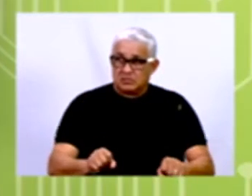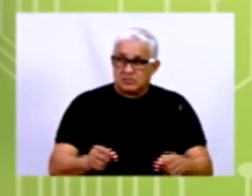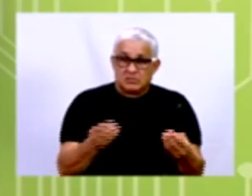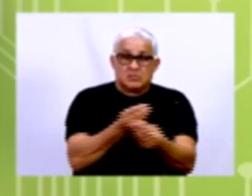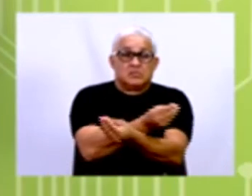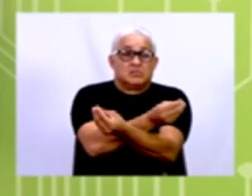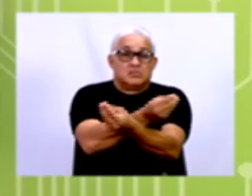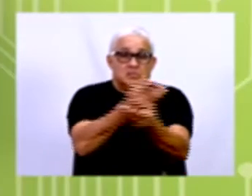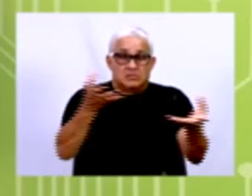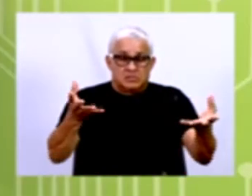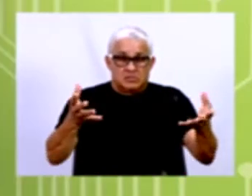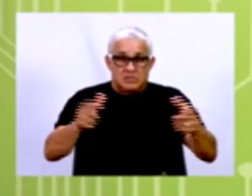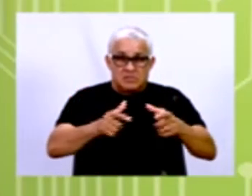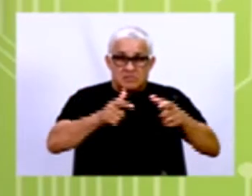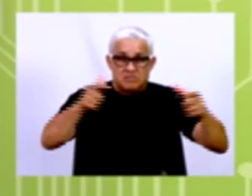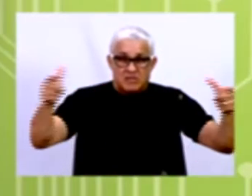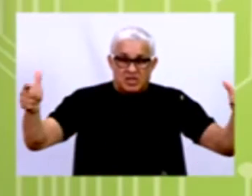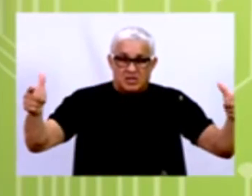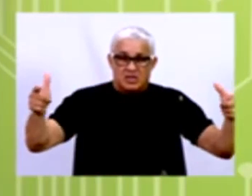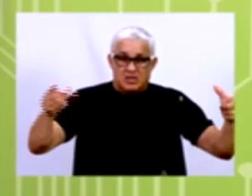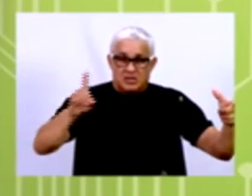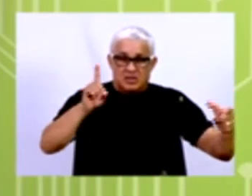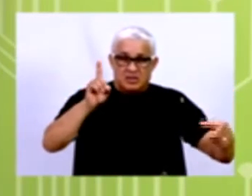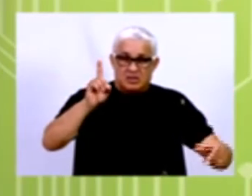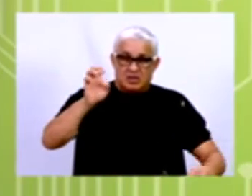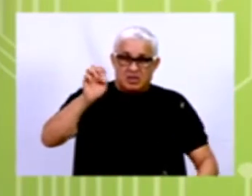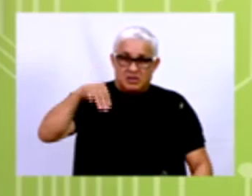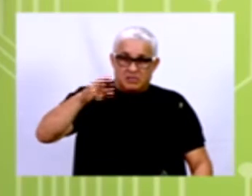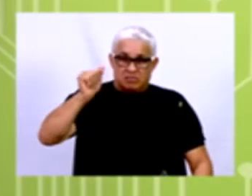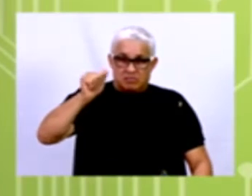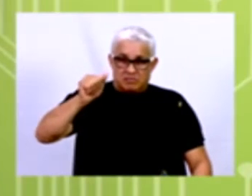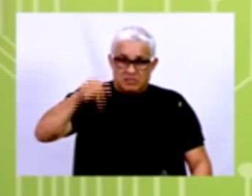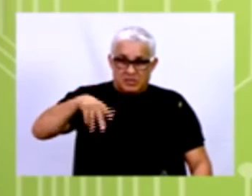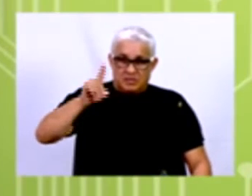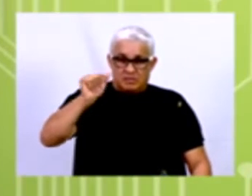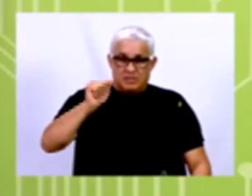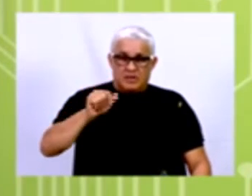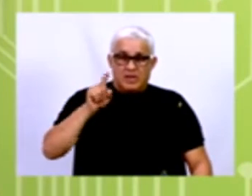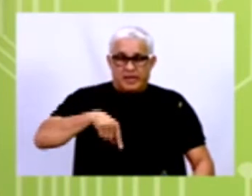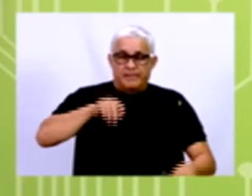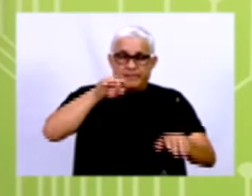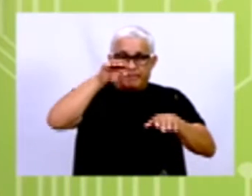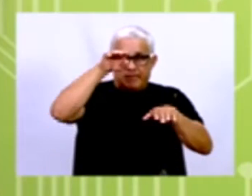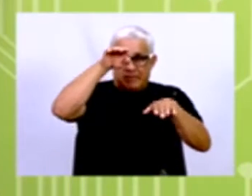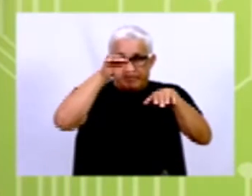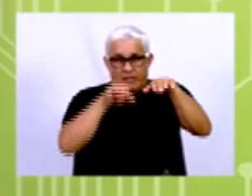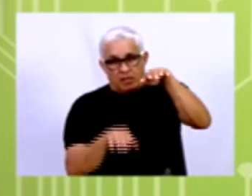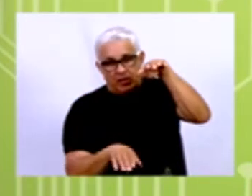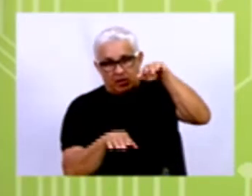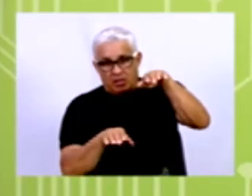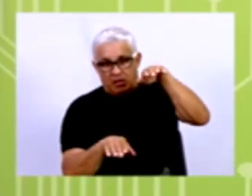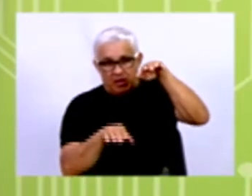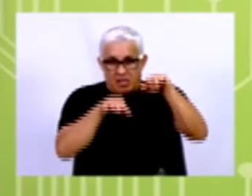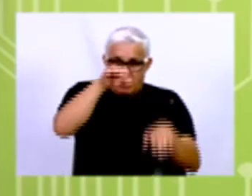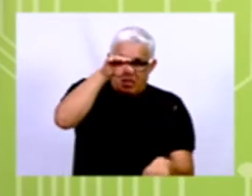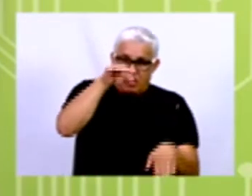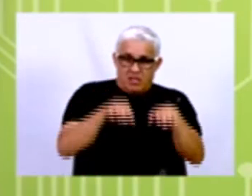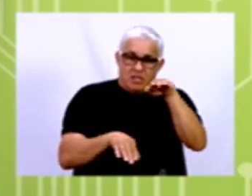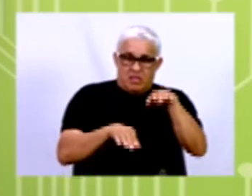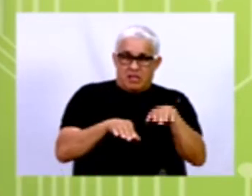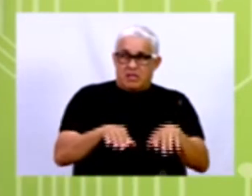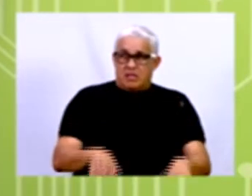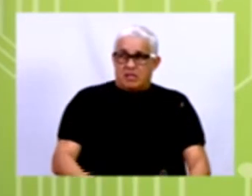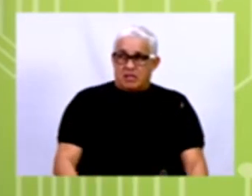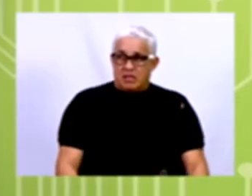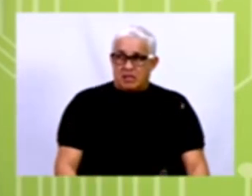oferta ficar maior que a demanda. Isso é uma situação de desequilíbrio, ao contrário do que os clássicos diziam e que o Keynes